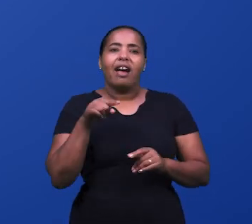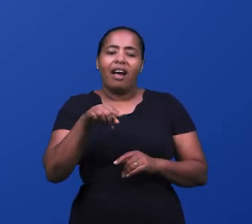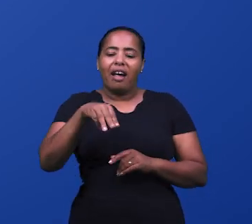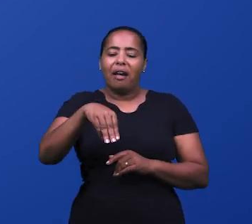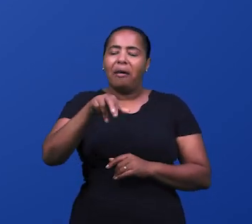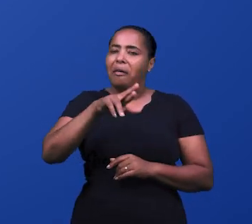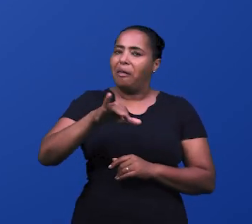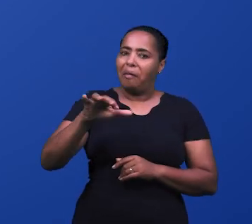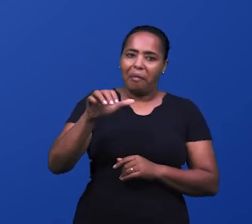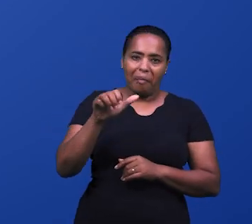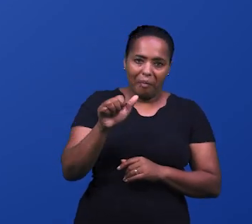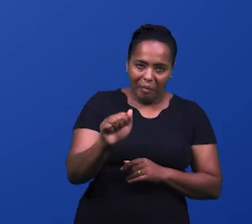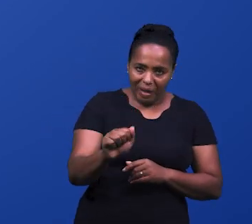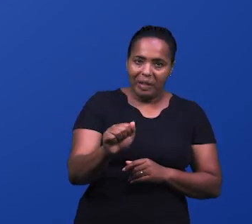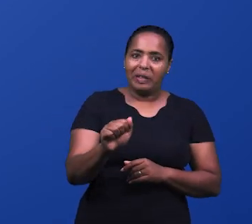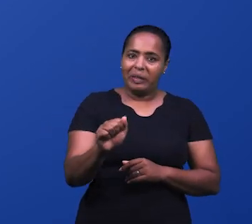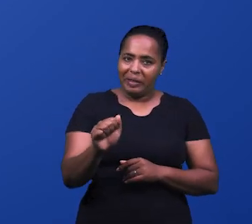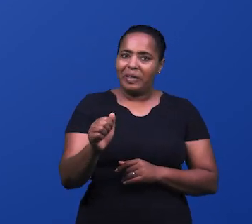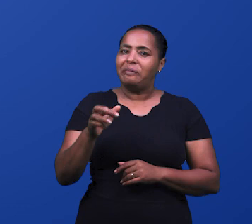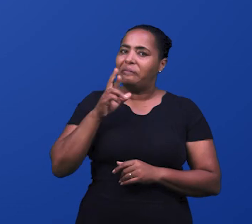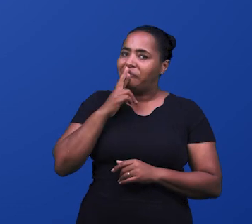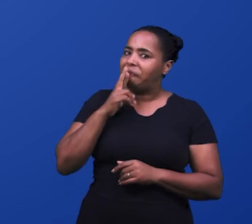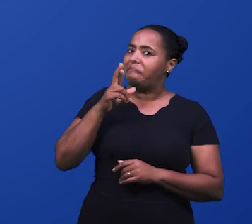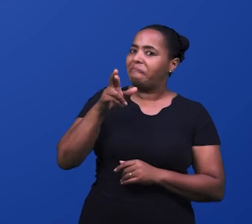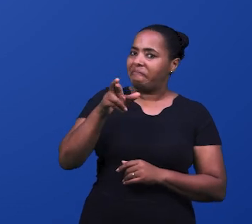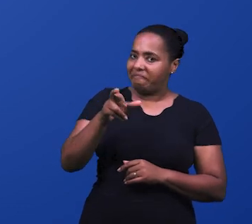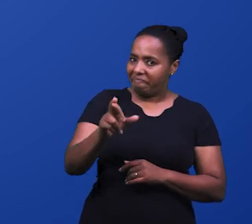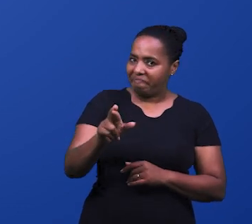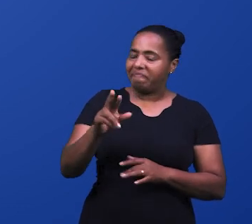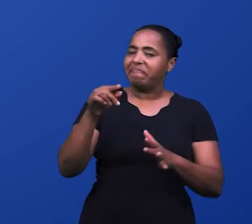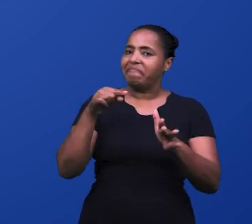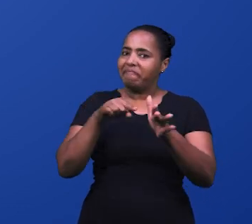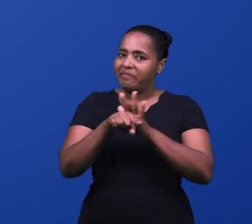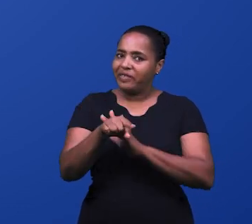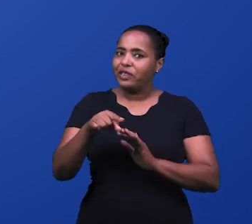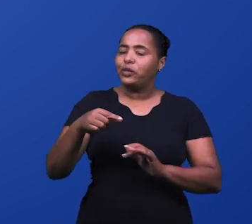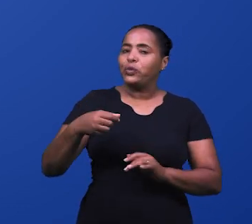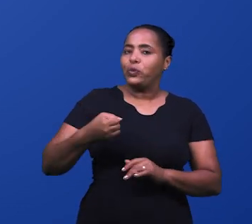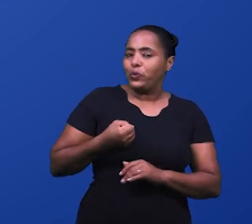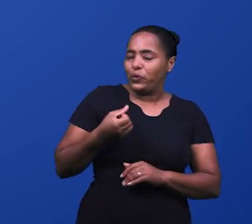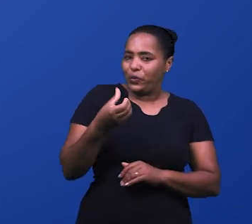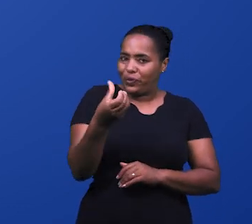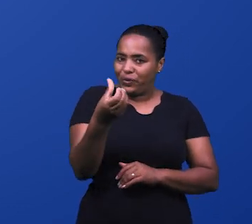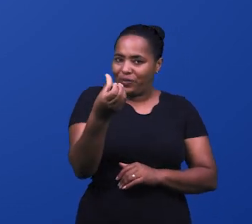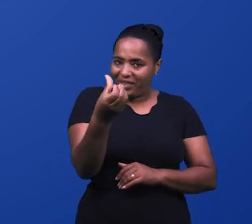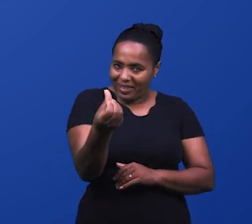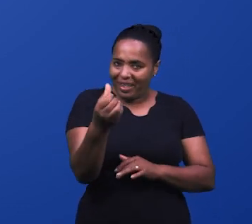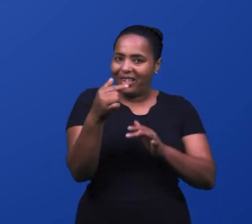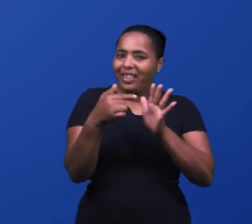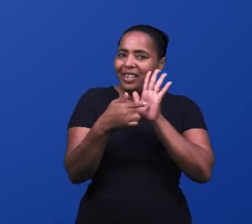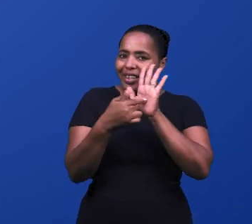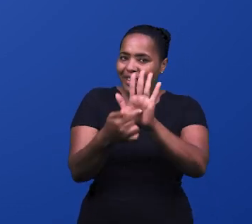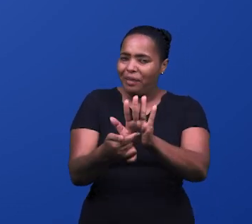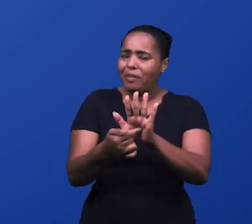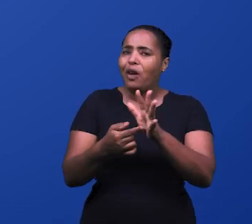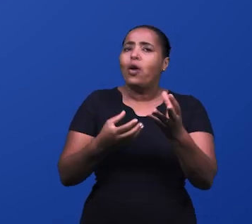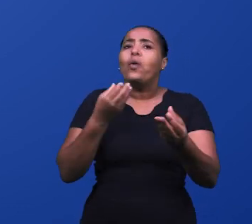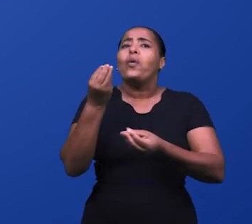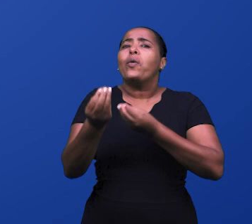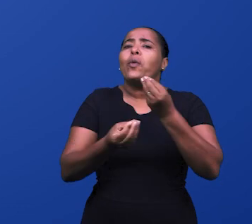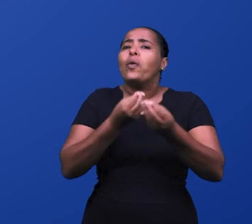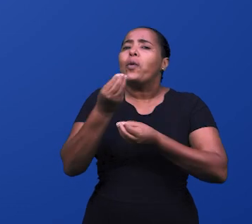Maria Emanuele e ela está aqui com a resposta da pergunta número 6, que diz assim: como